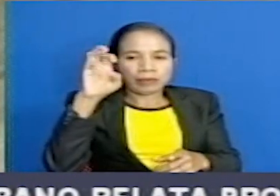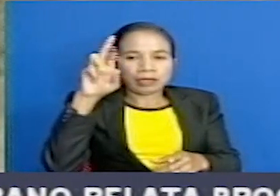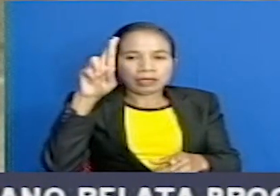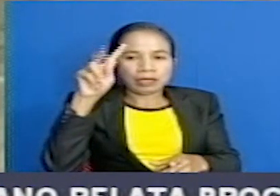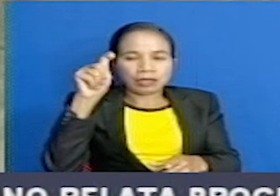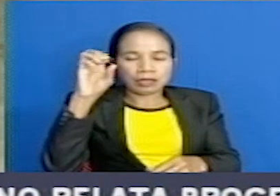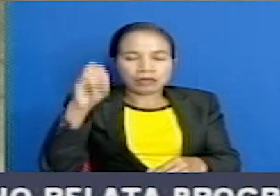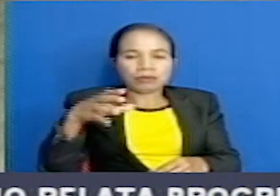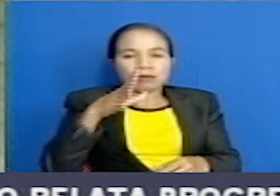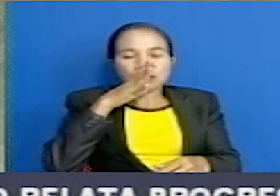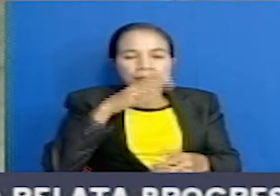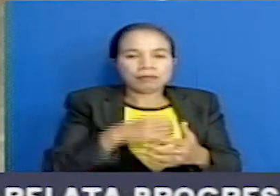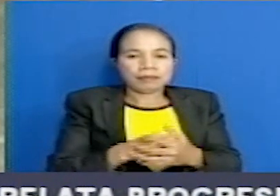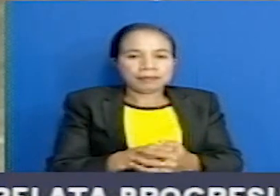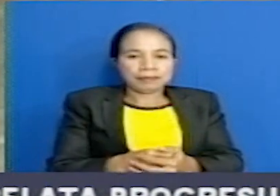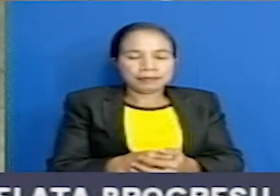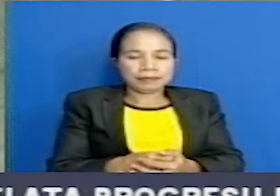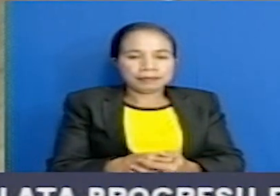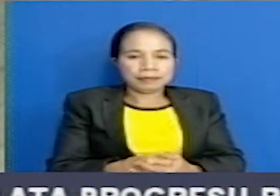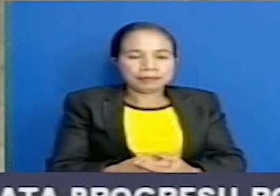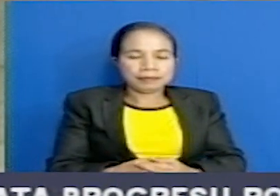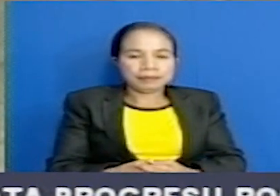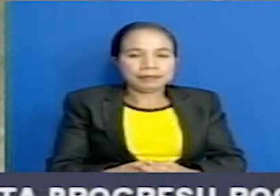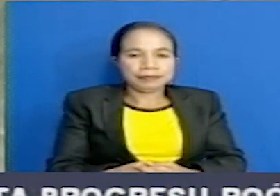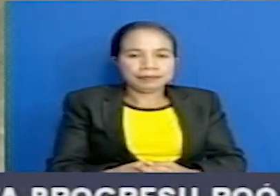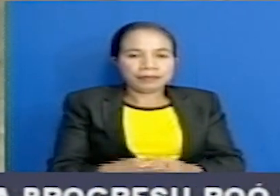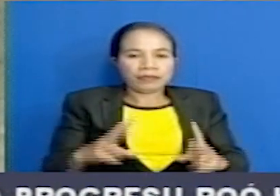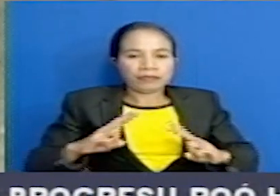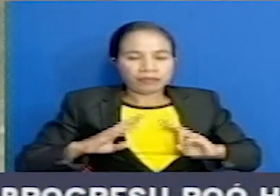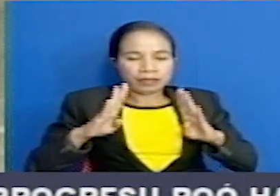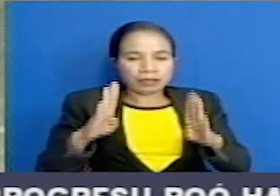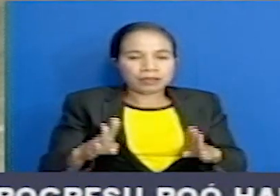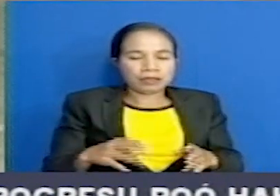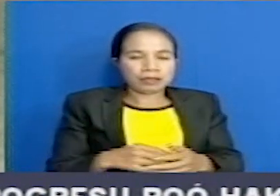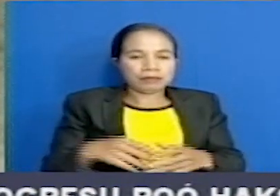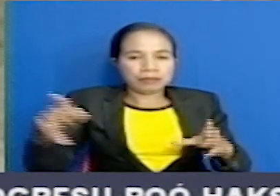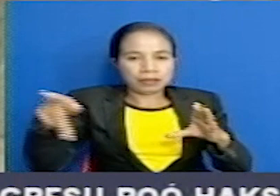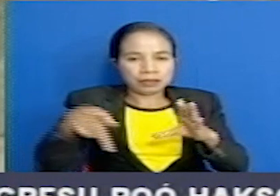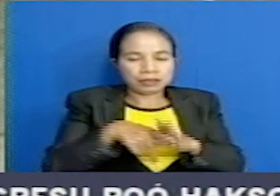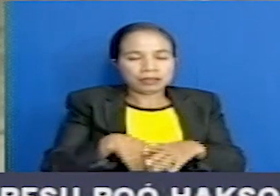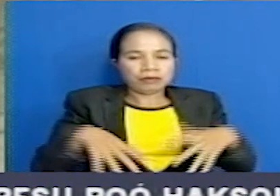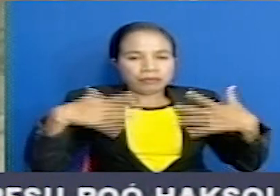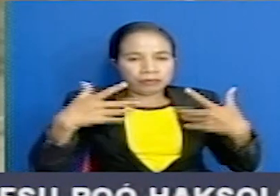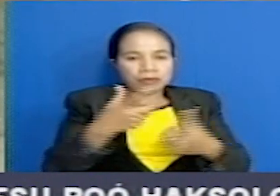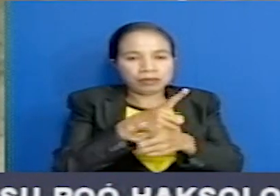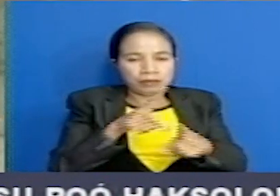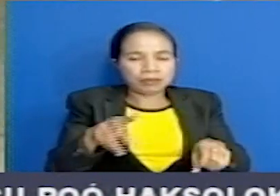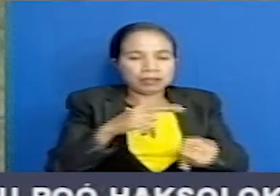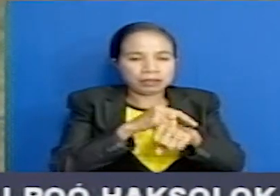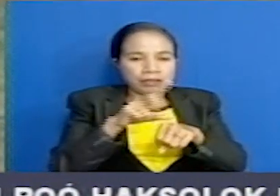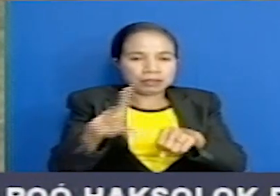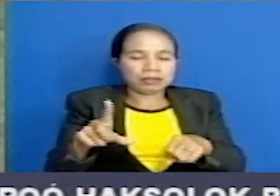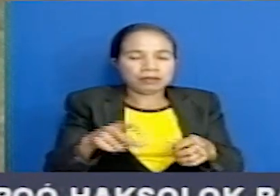Costa, Inan Saraiva dos Seus. Saudoso de participação e a luta libertação